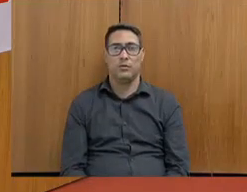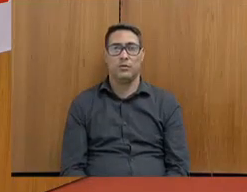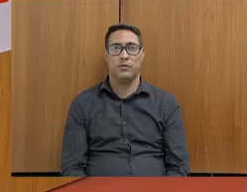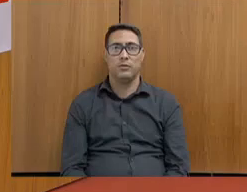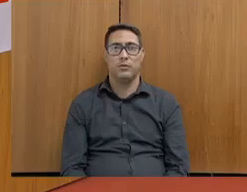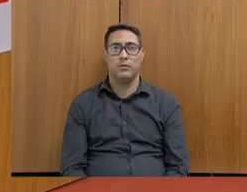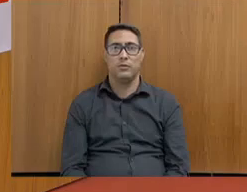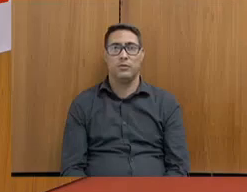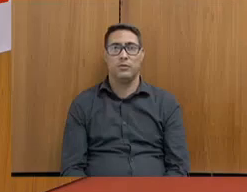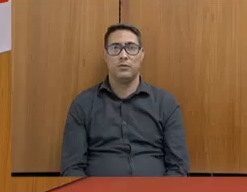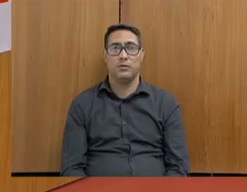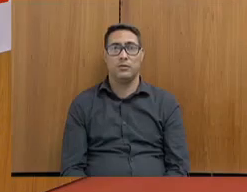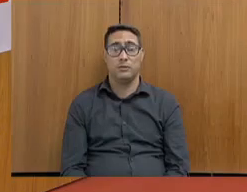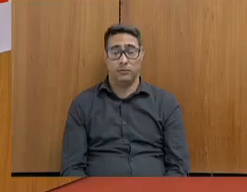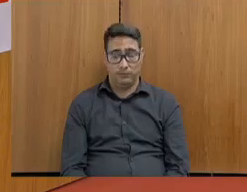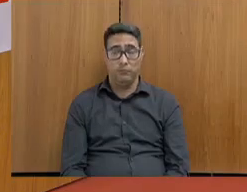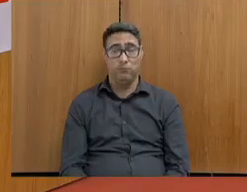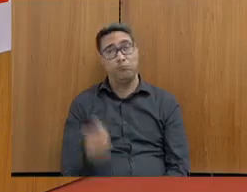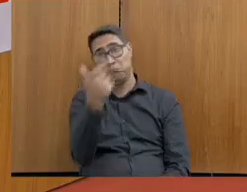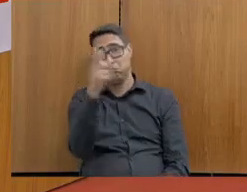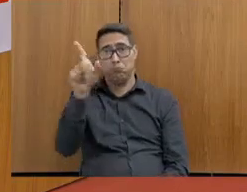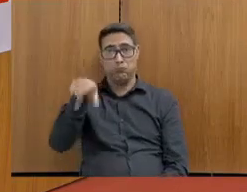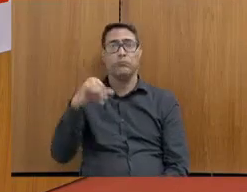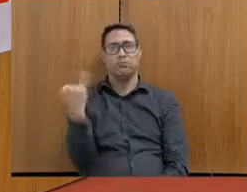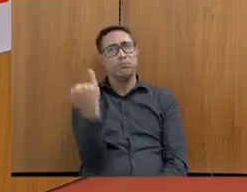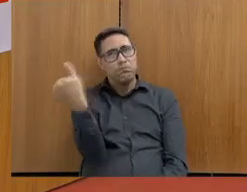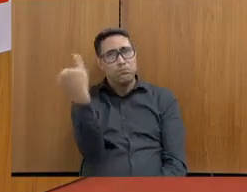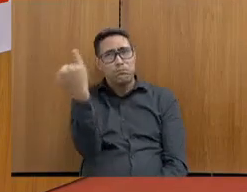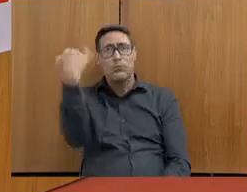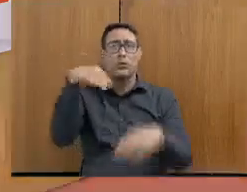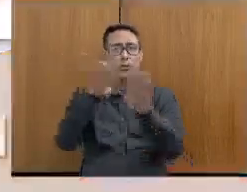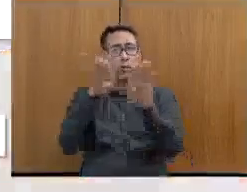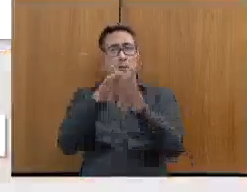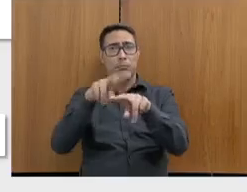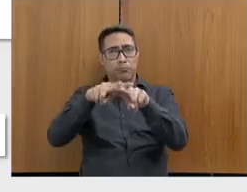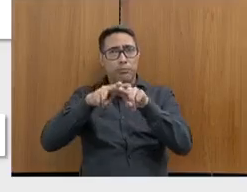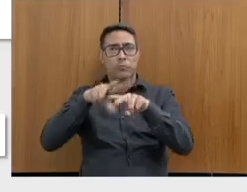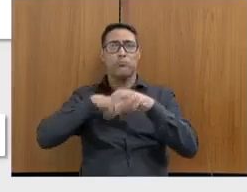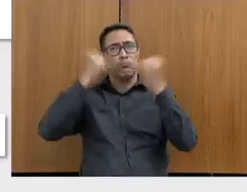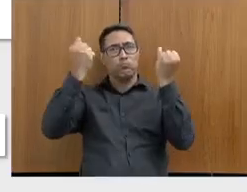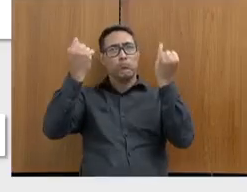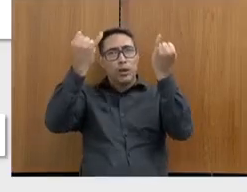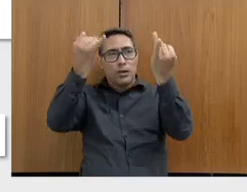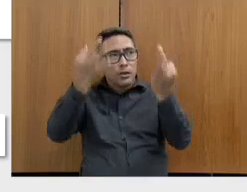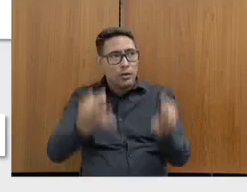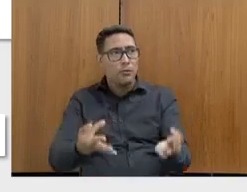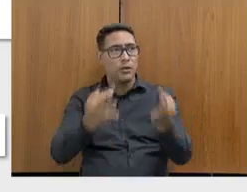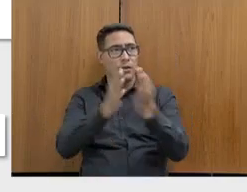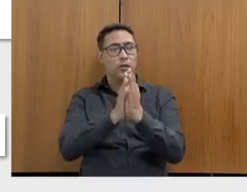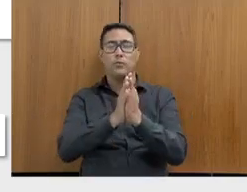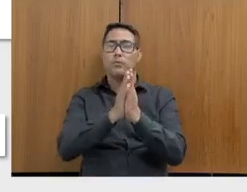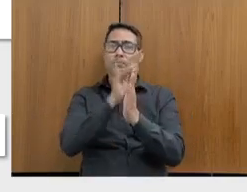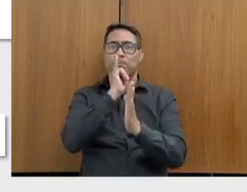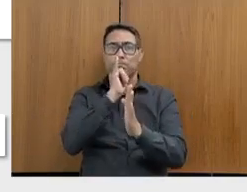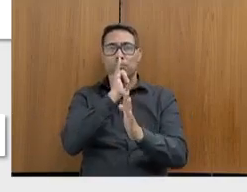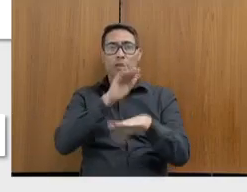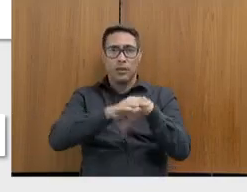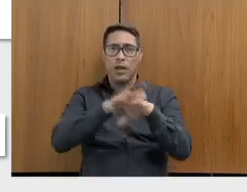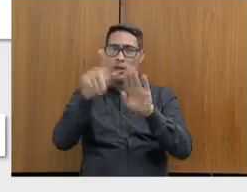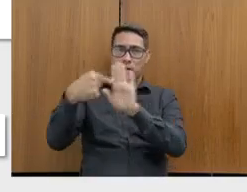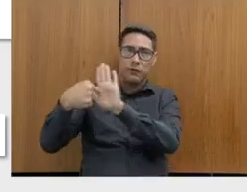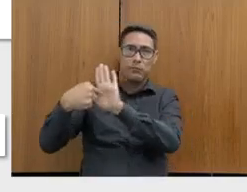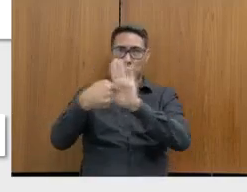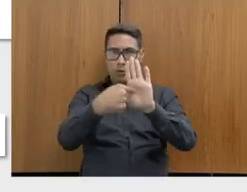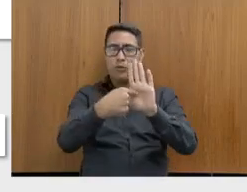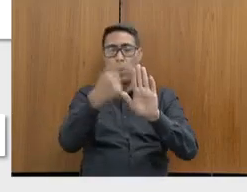esse ponto é um ponto de suma importância né por isso que eu estou destacando ouvindouro ainda que certamente a gente virar prestar contas no